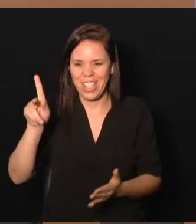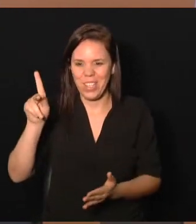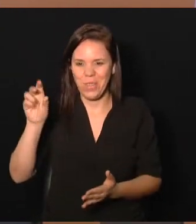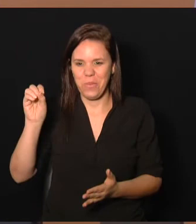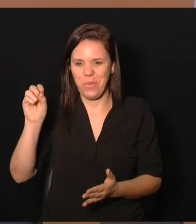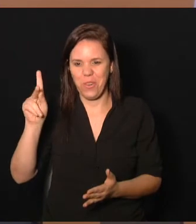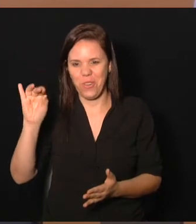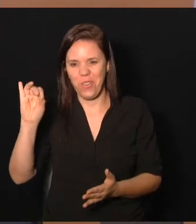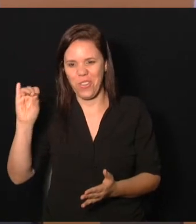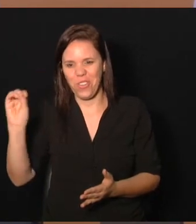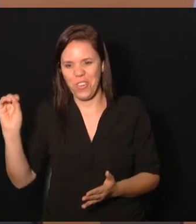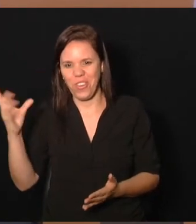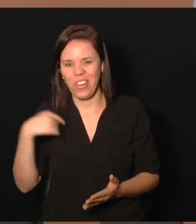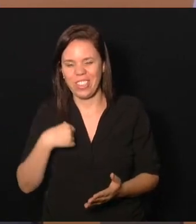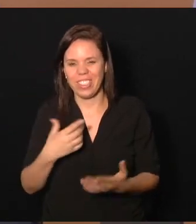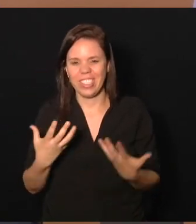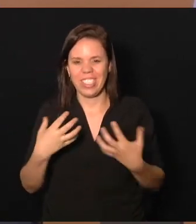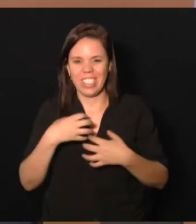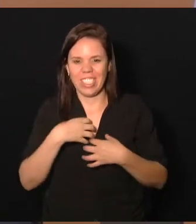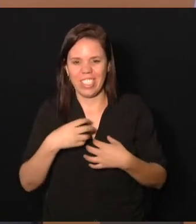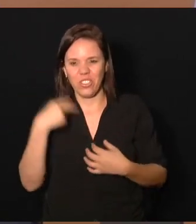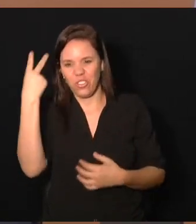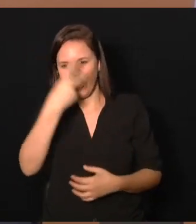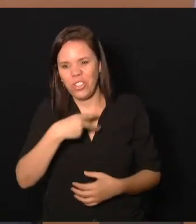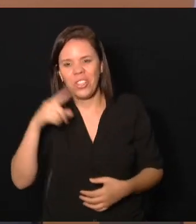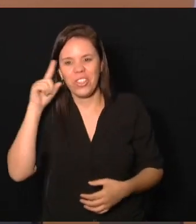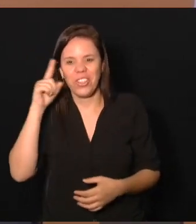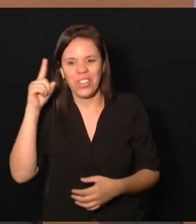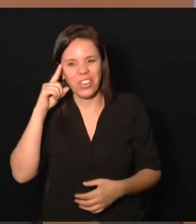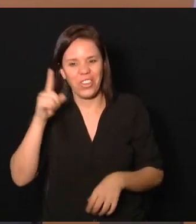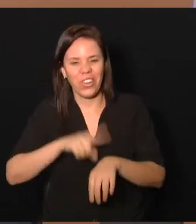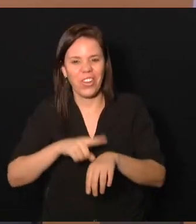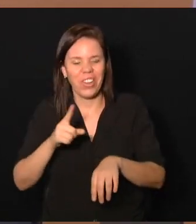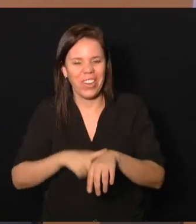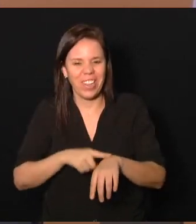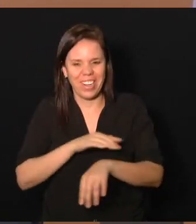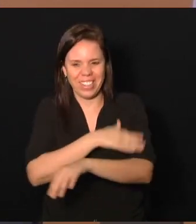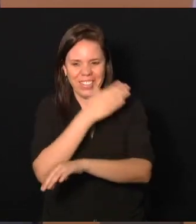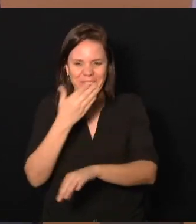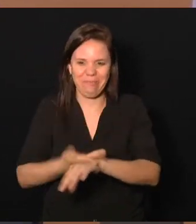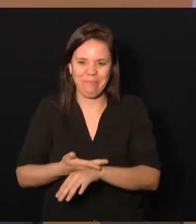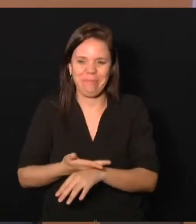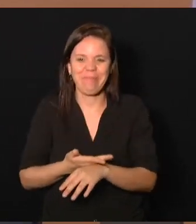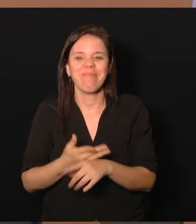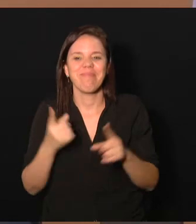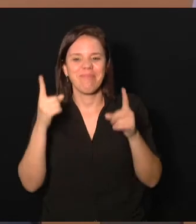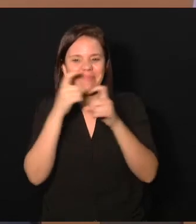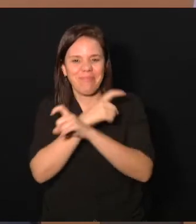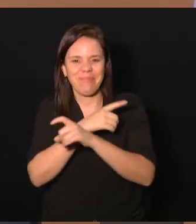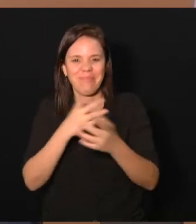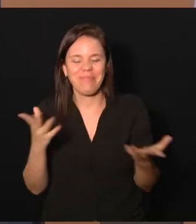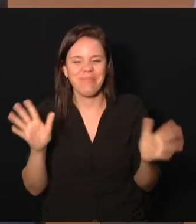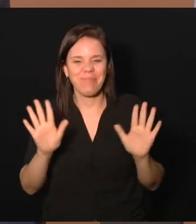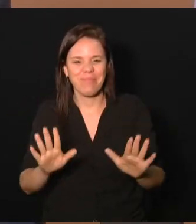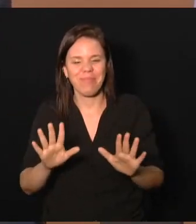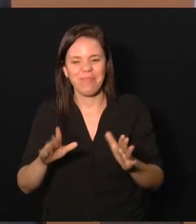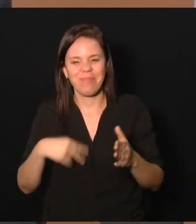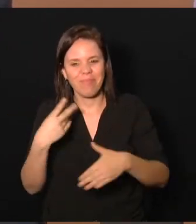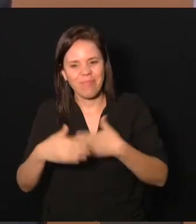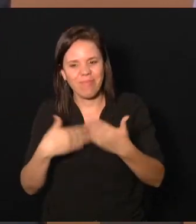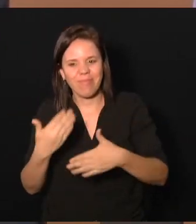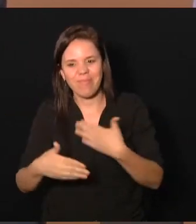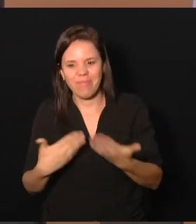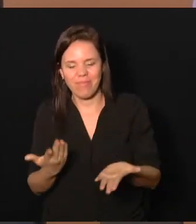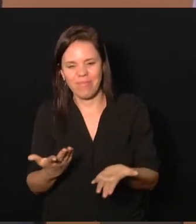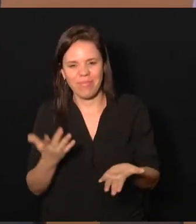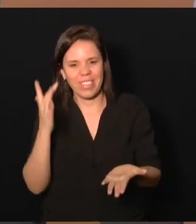crises, porque assistir Pocoyo 2 horas por dia, no horário nobre, é complicadíssimo. Mas todas as vezes que eu achava